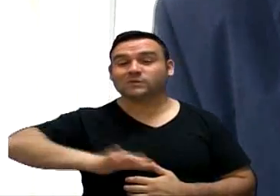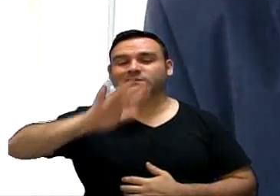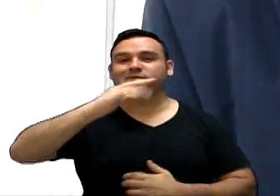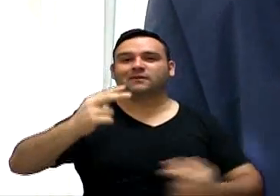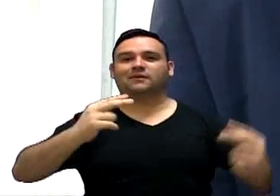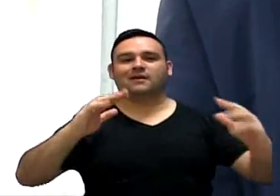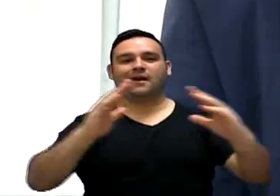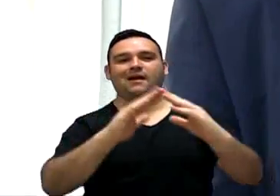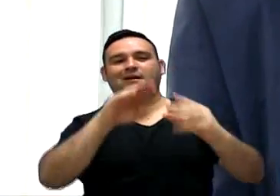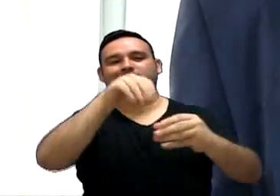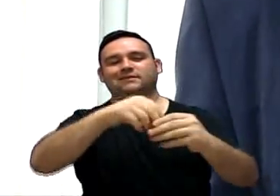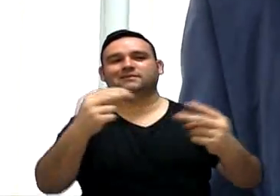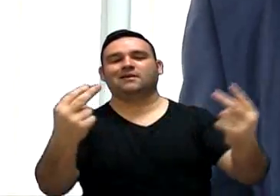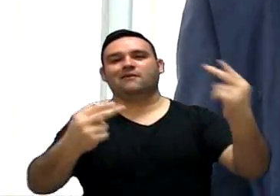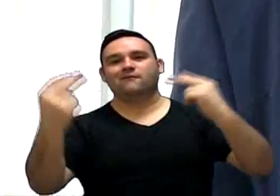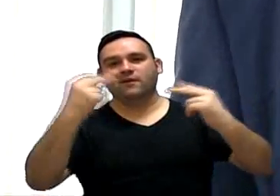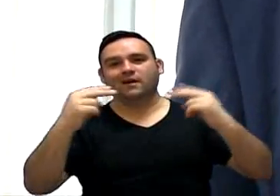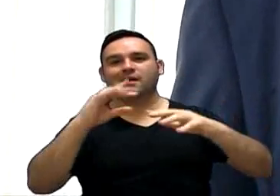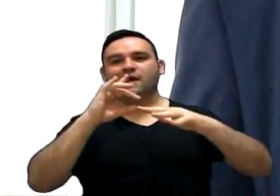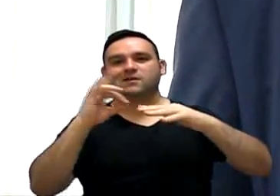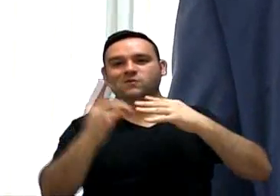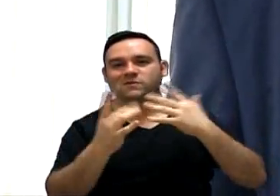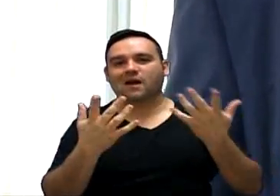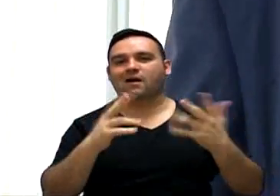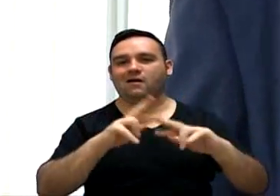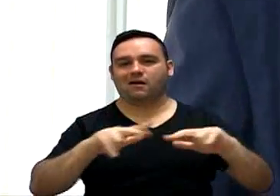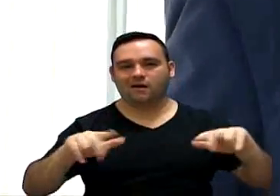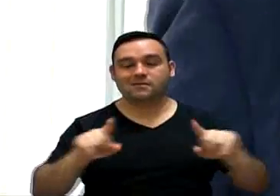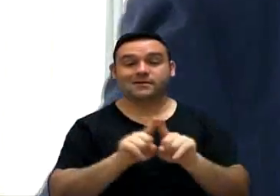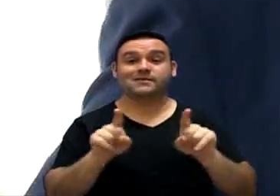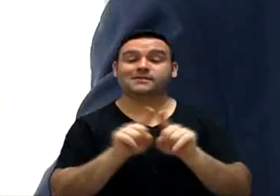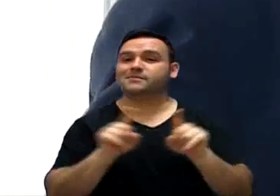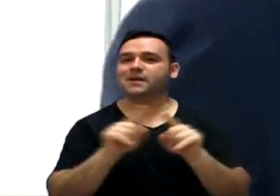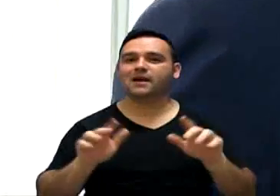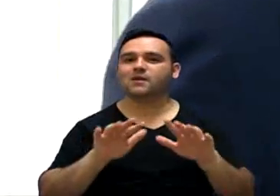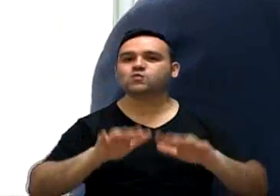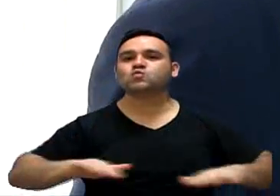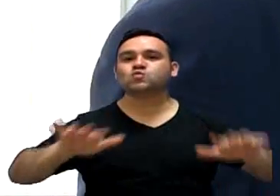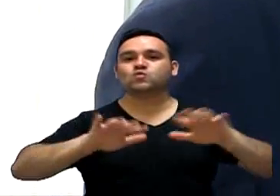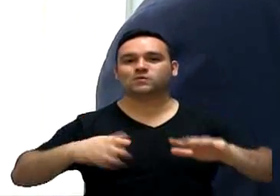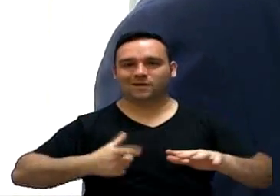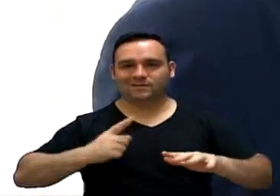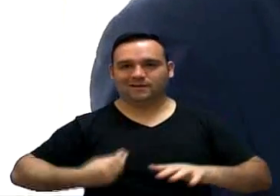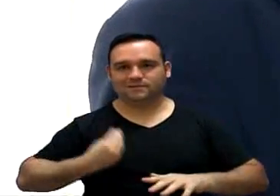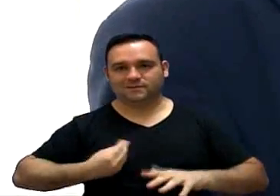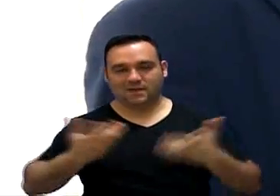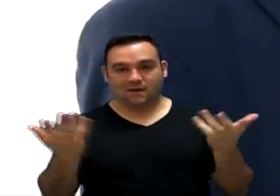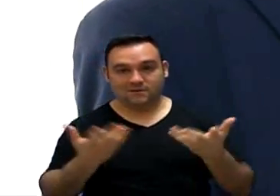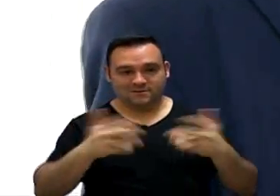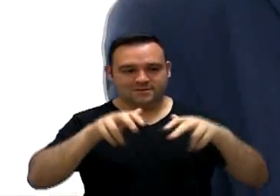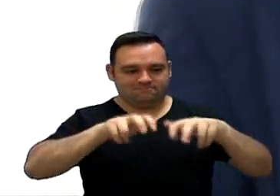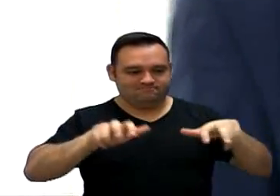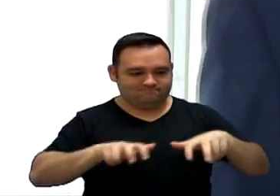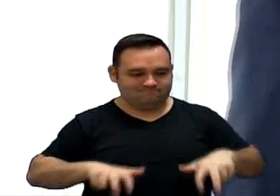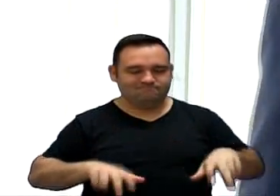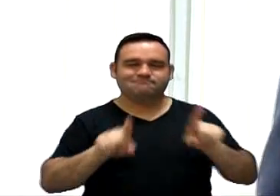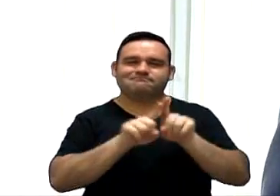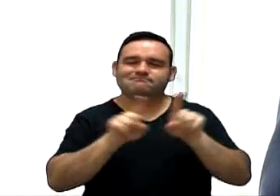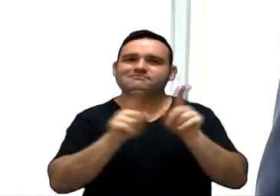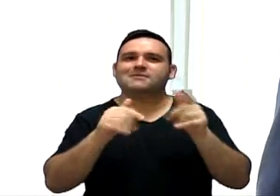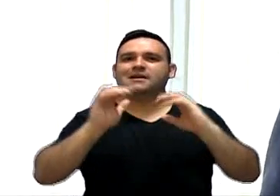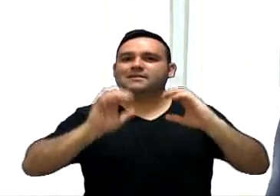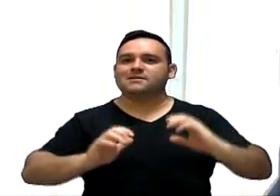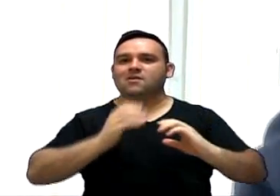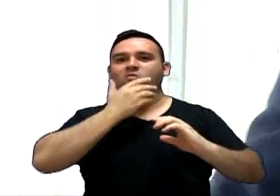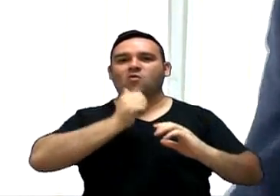assistem pelas mídias sociais. Meu bom dia a todas as pessoas presentes aqui nas nossas galerias,